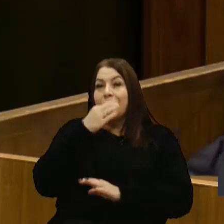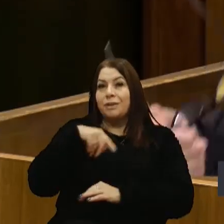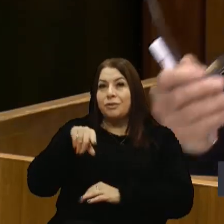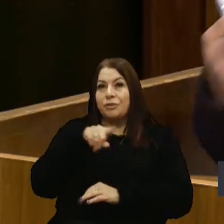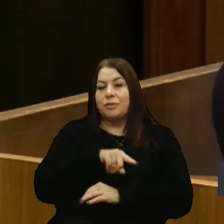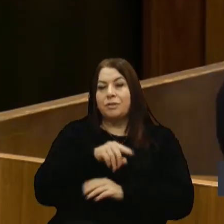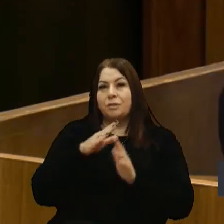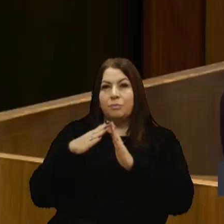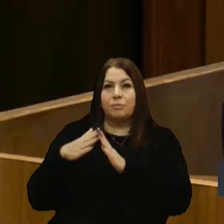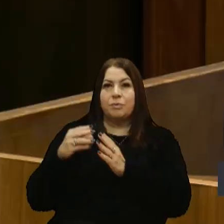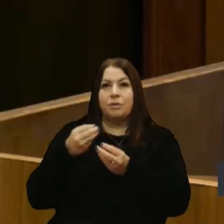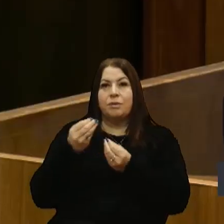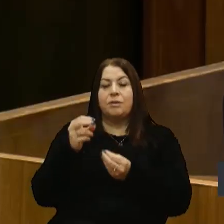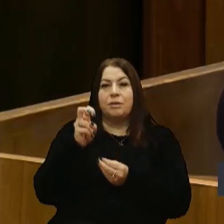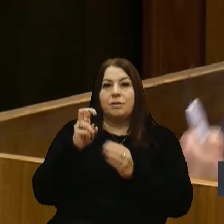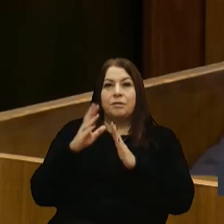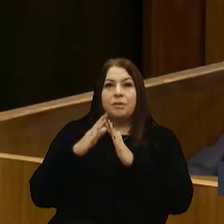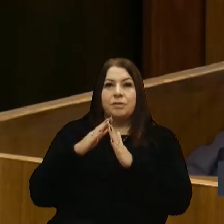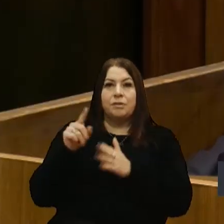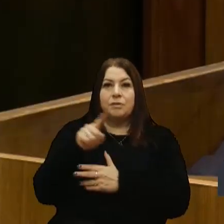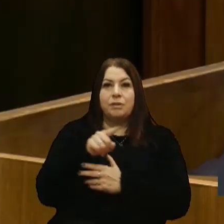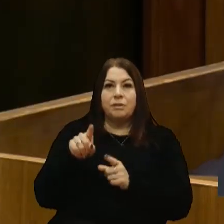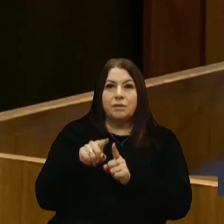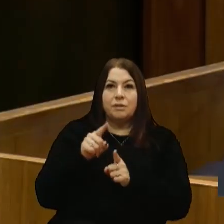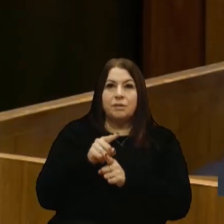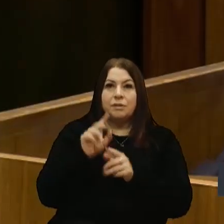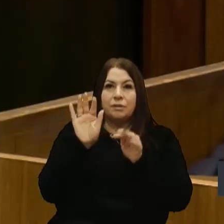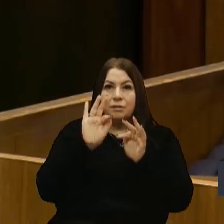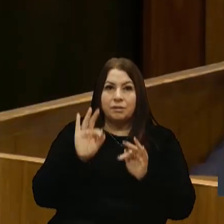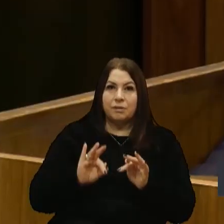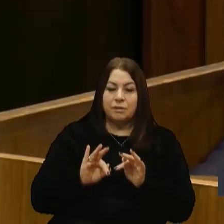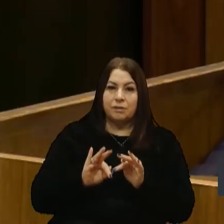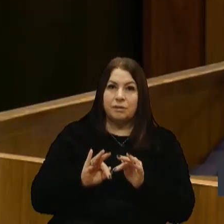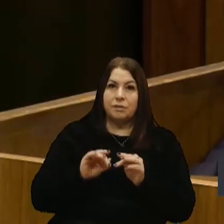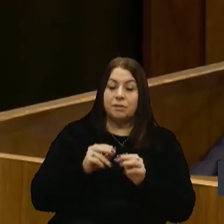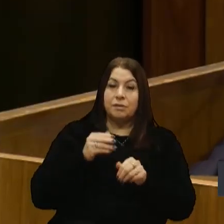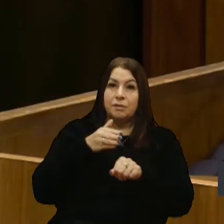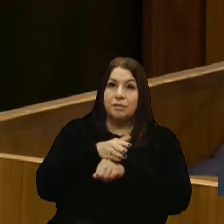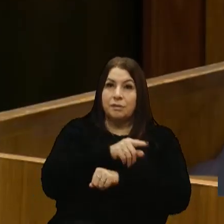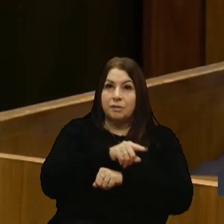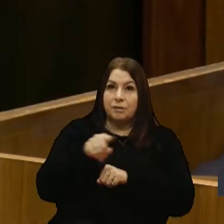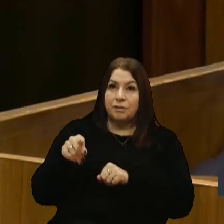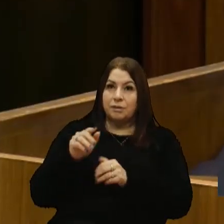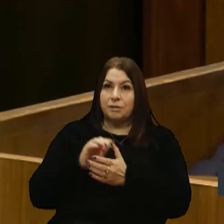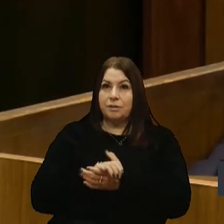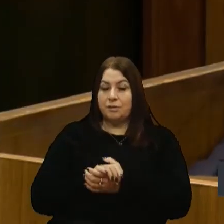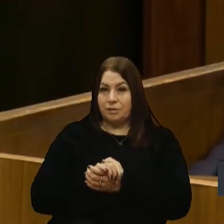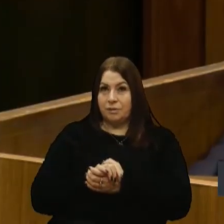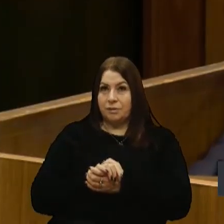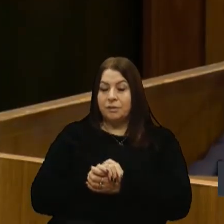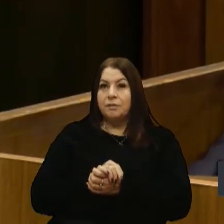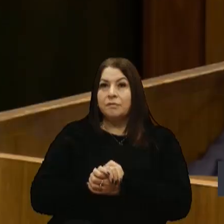que a habitação vai entregar 5 casas. Fico muito feliz. Bom, um dos acessos é um